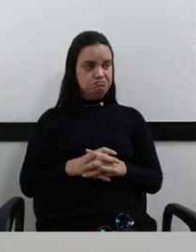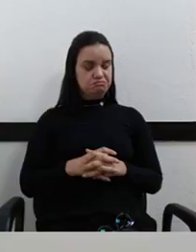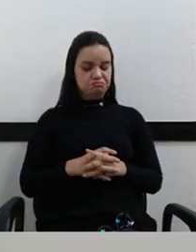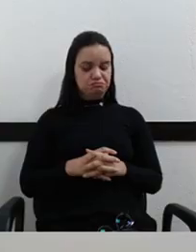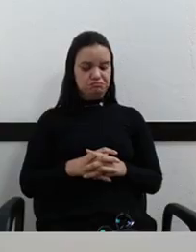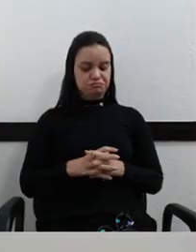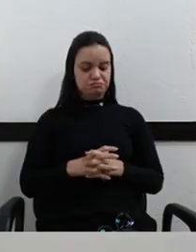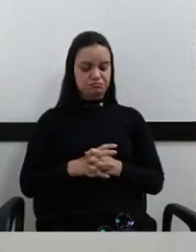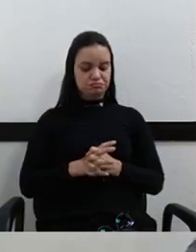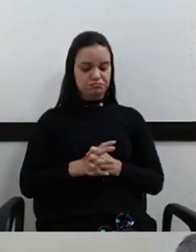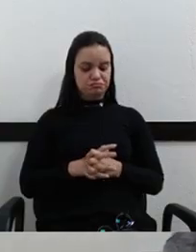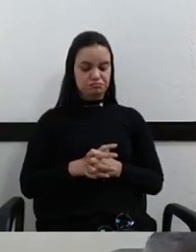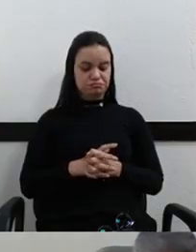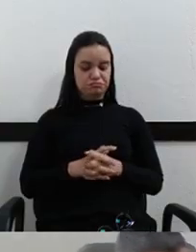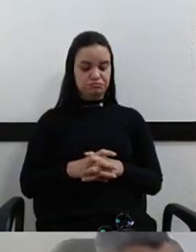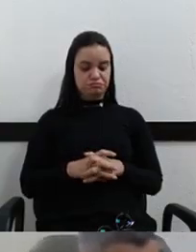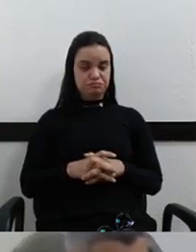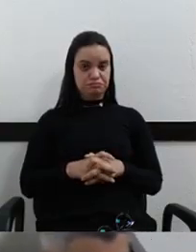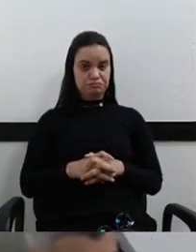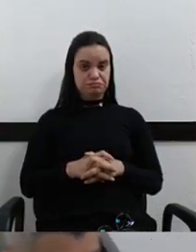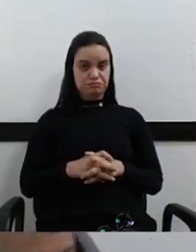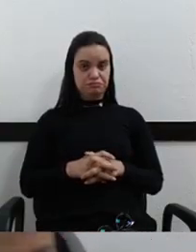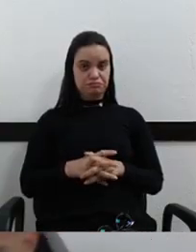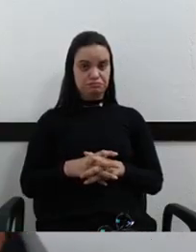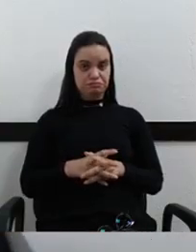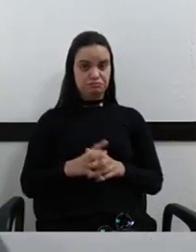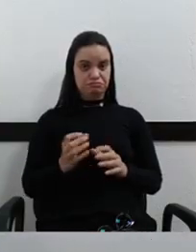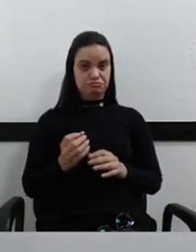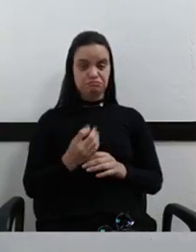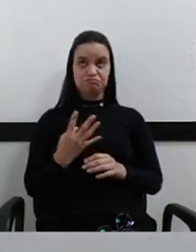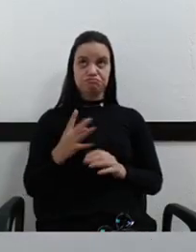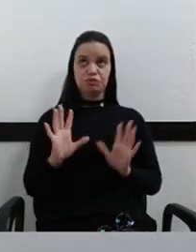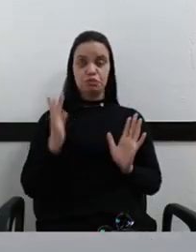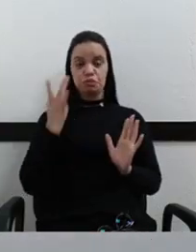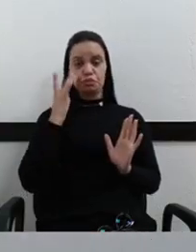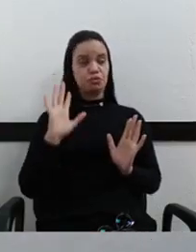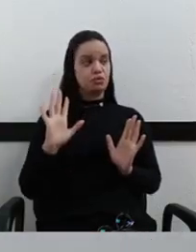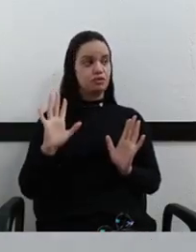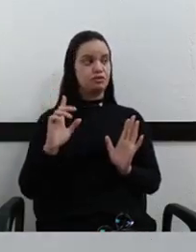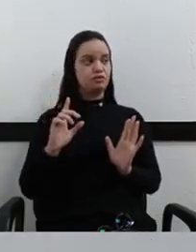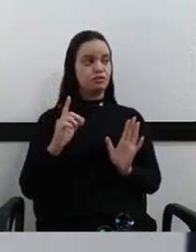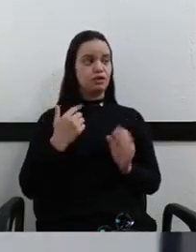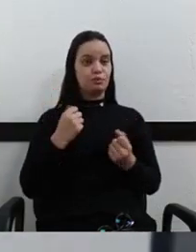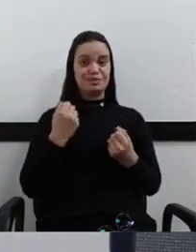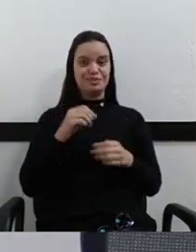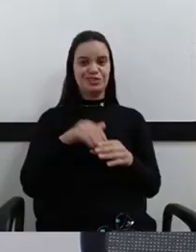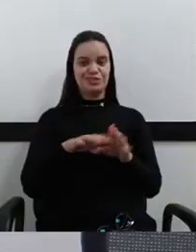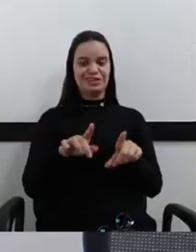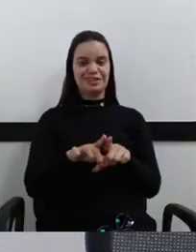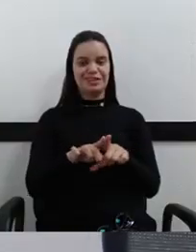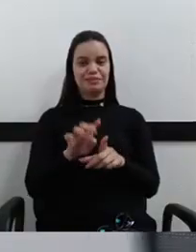do isso? Não, não precisa nossa. Não. Tem 4? Eu não votei ainda.